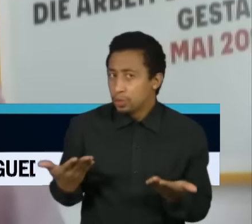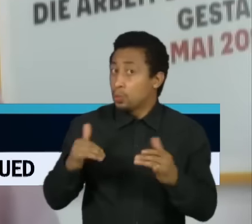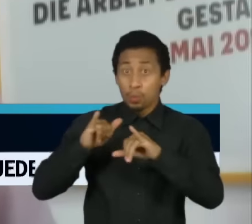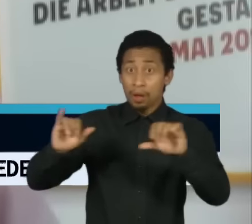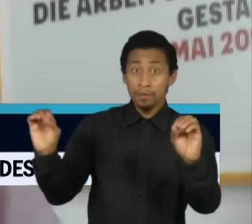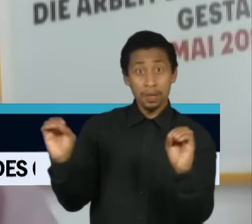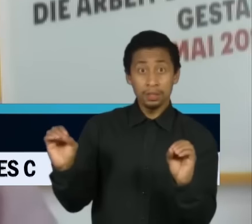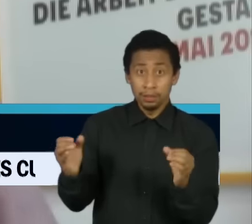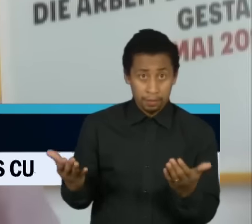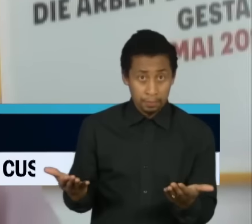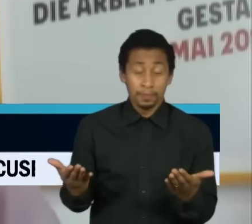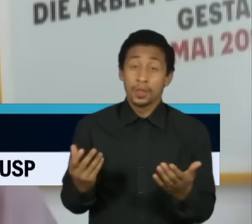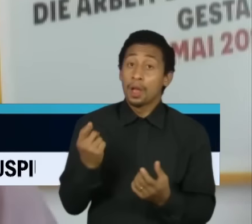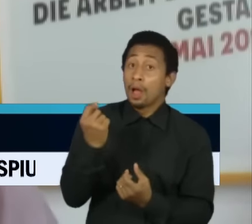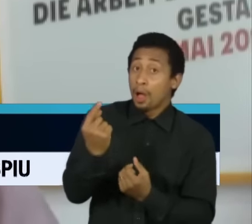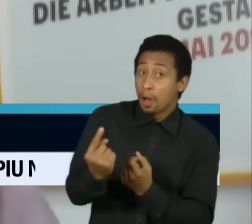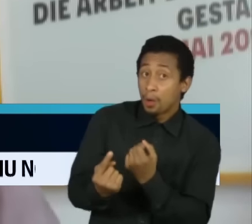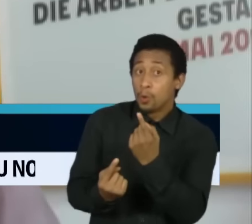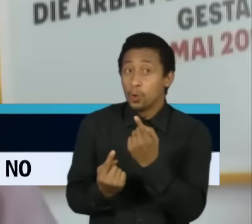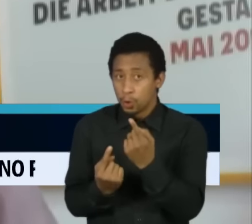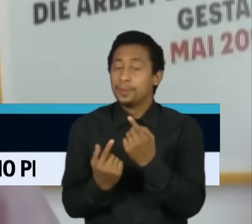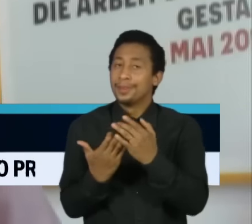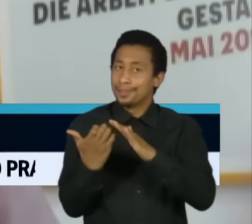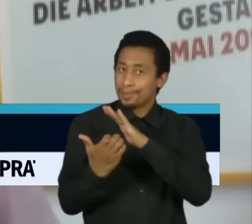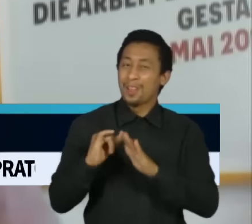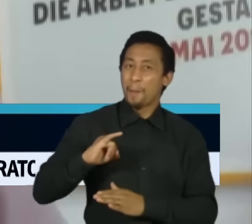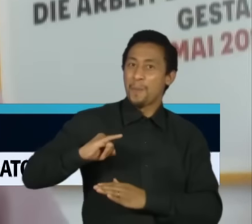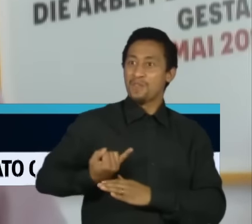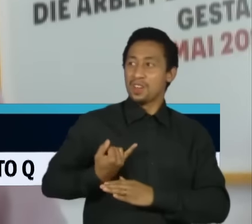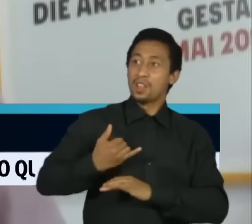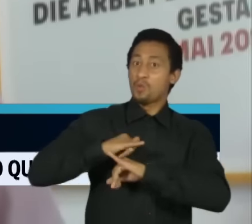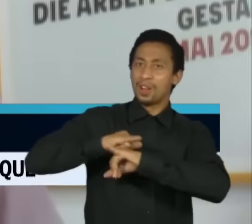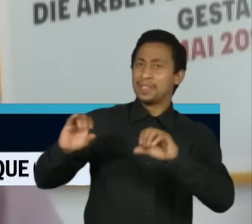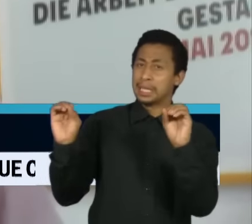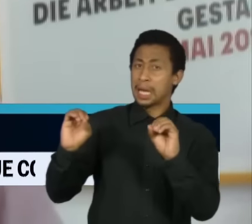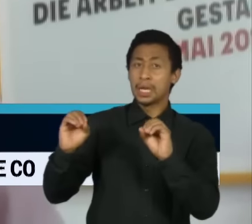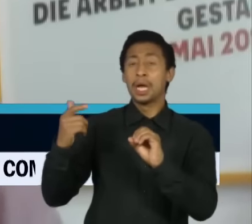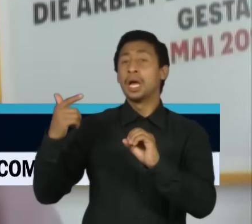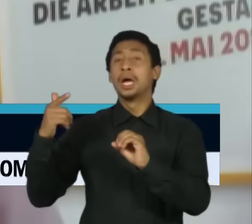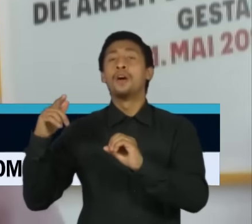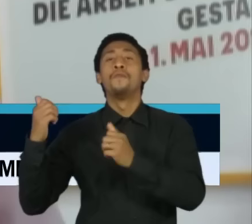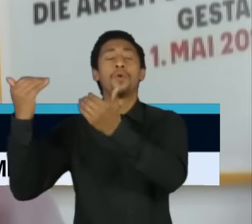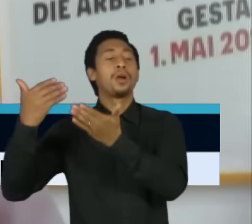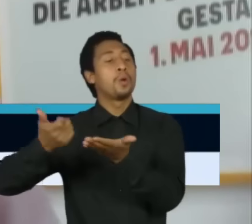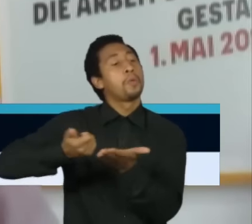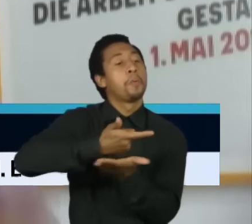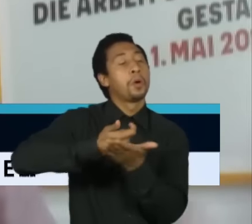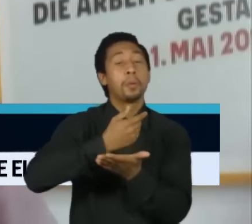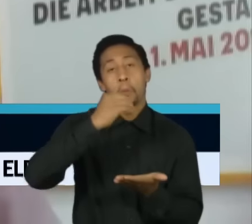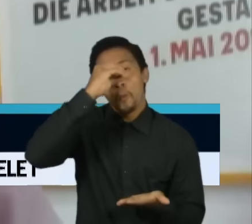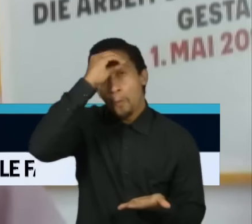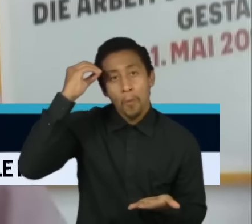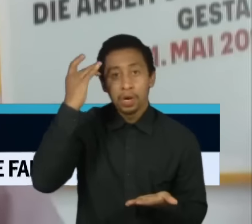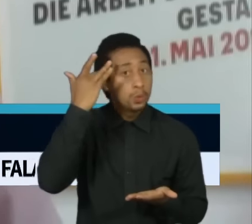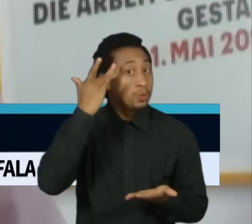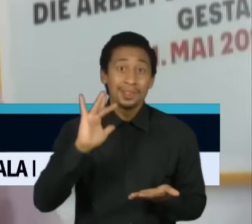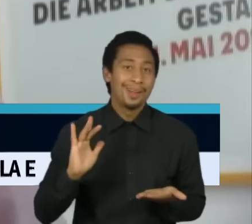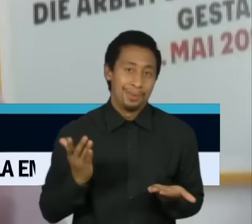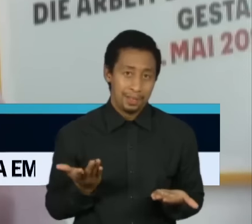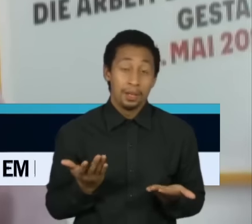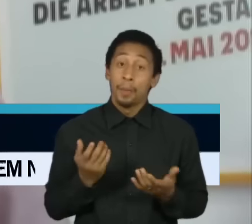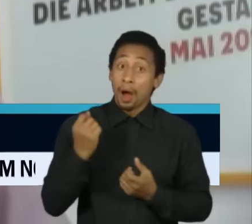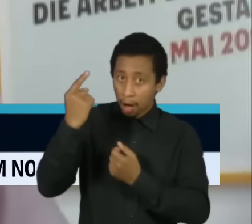empresas, claro, que podem ser enganadas, né, e compram o produto sem saber a origem, e tem também, claro, empresas que não estão